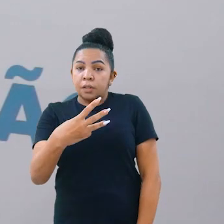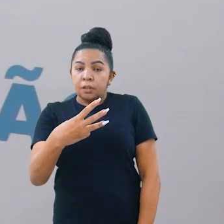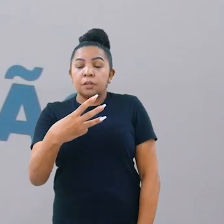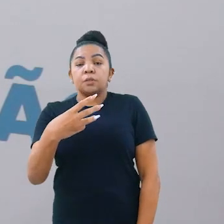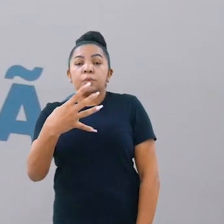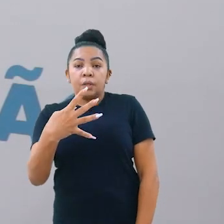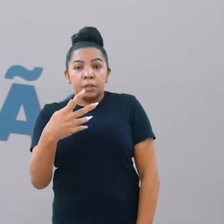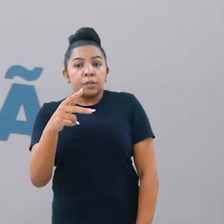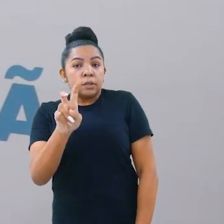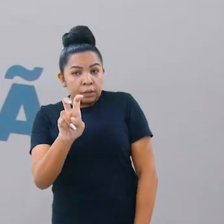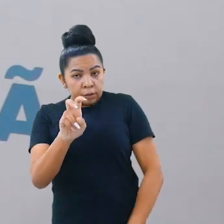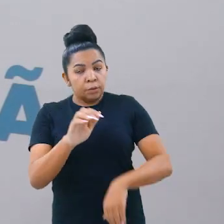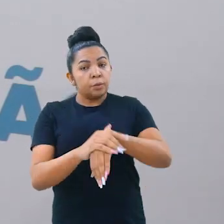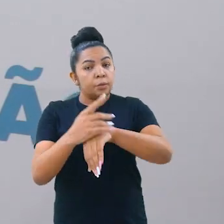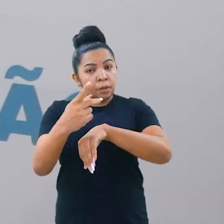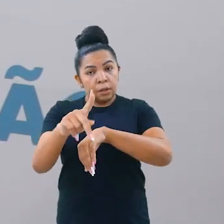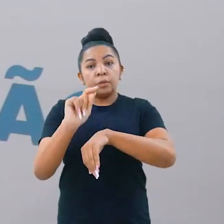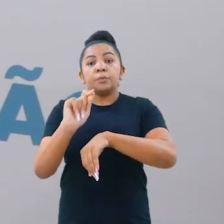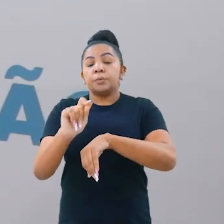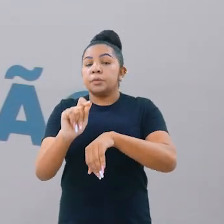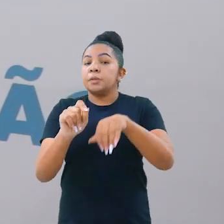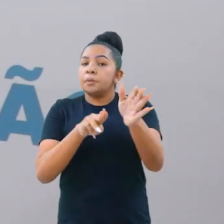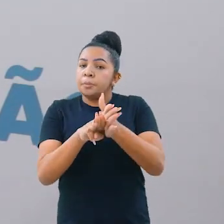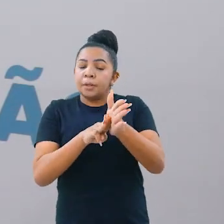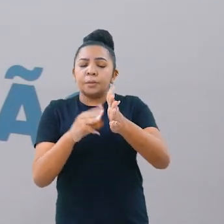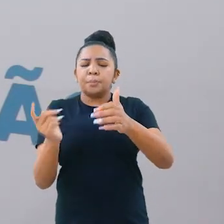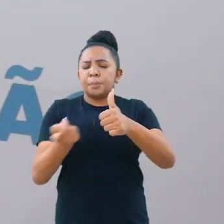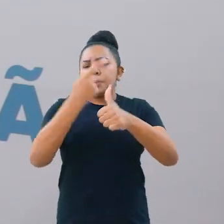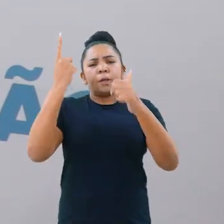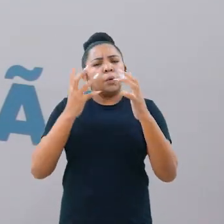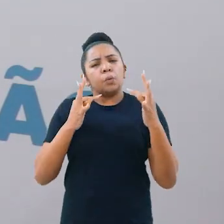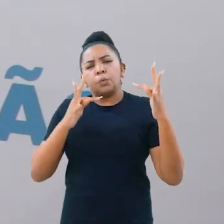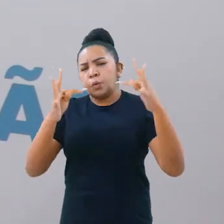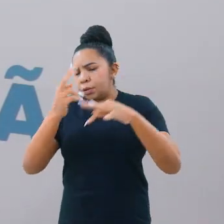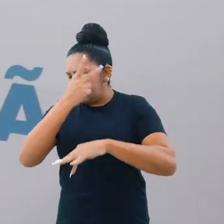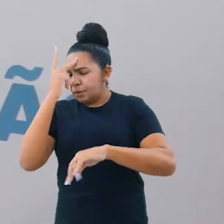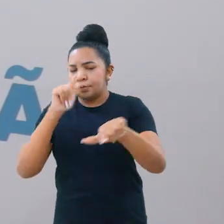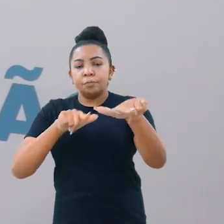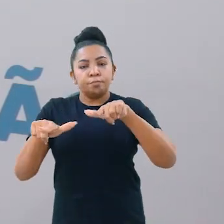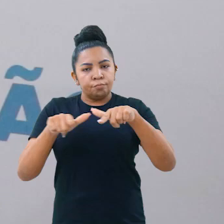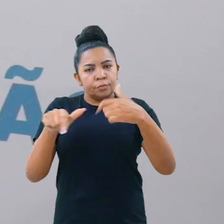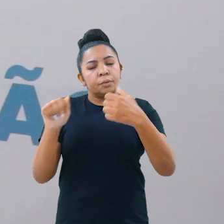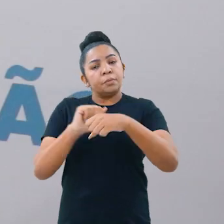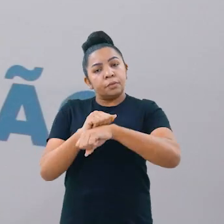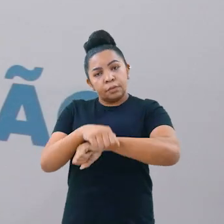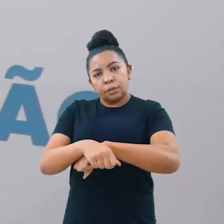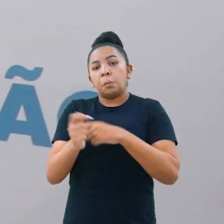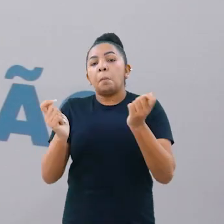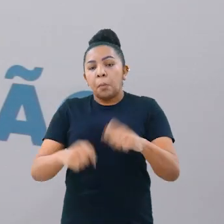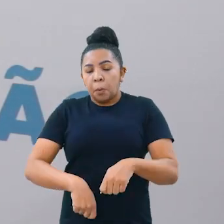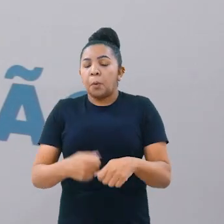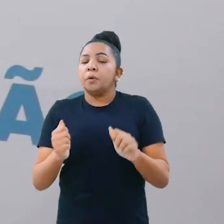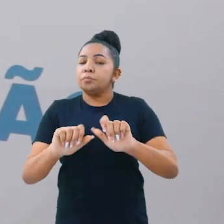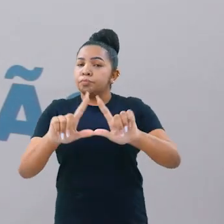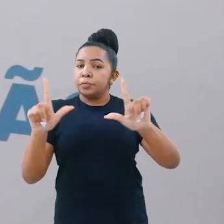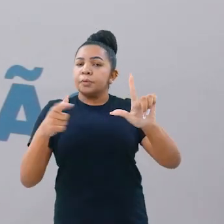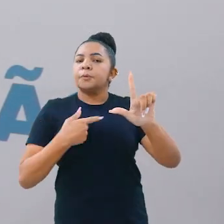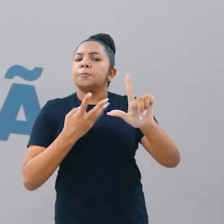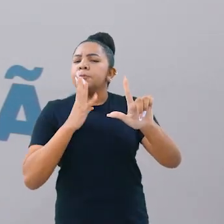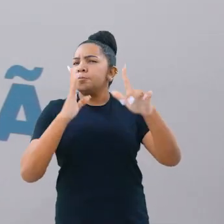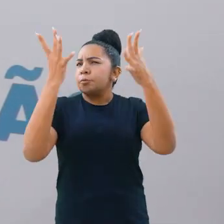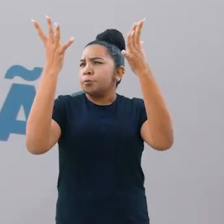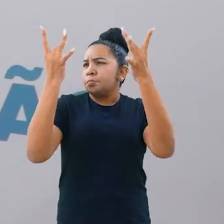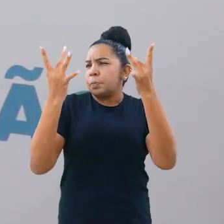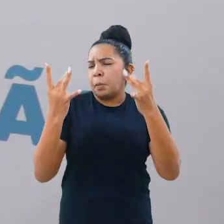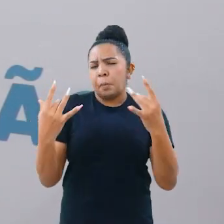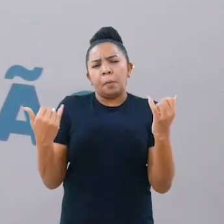38345. Essa é a forma primeira que toda todos os servidores desta universidade podem ter acesso, lá